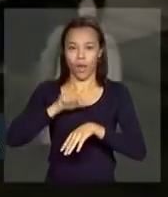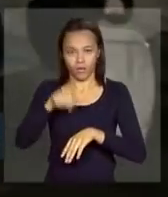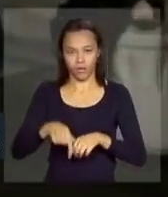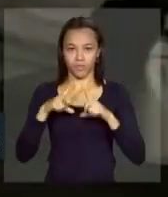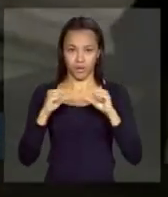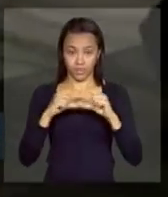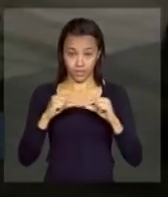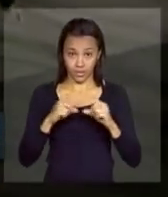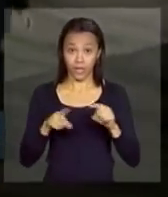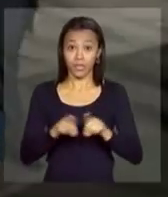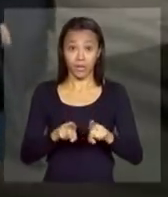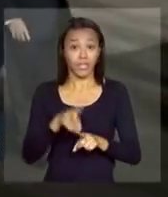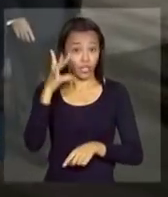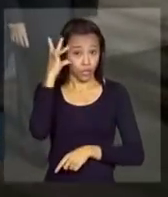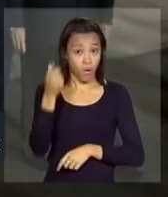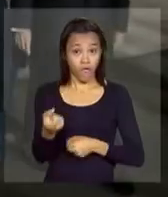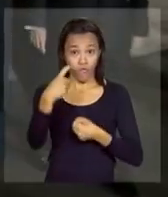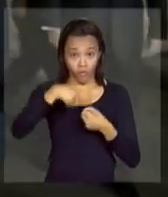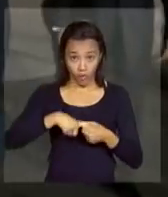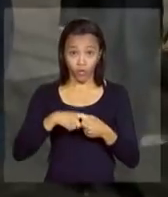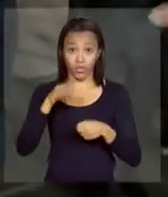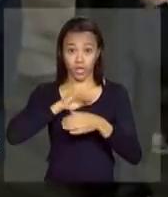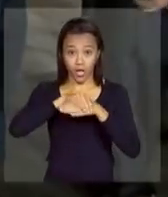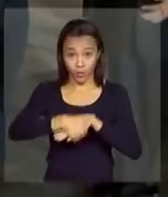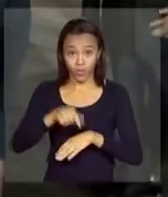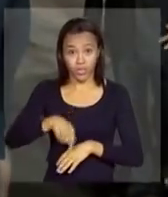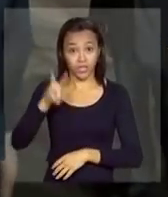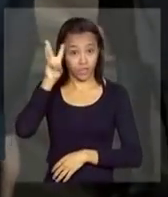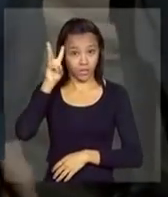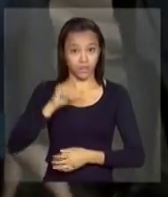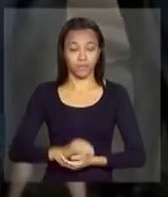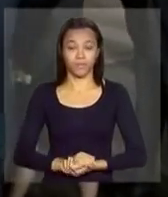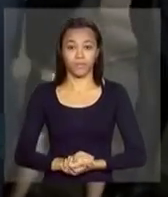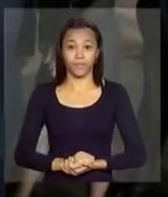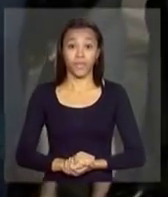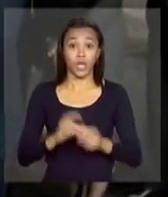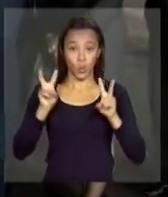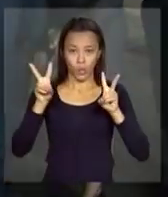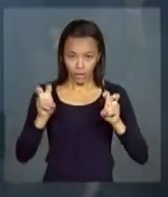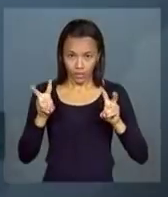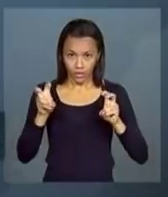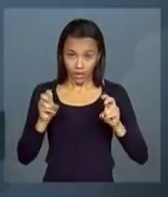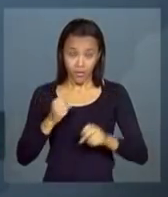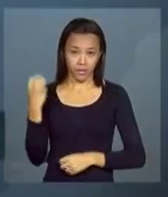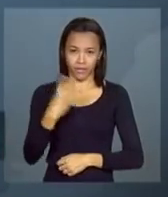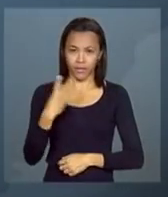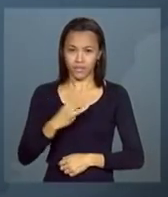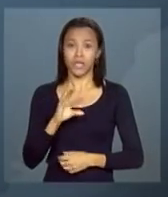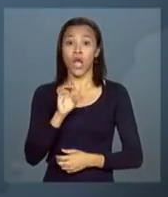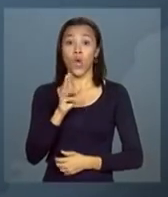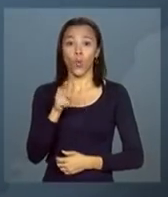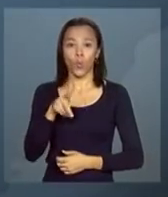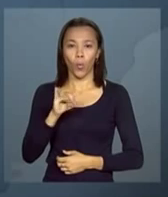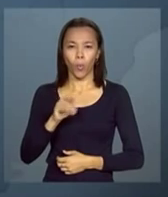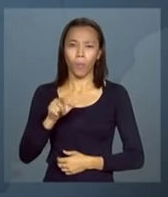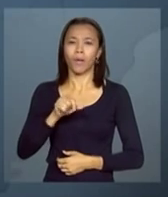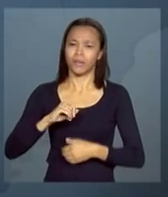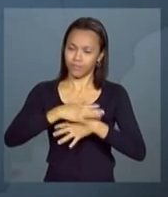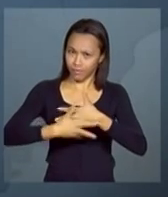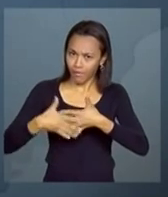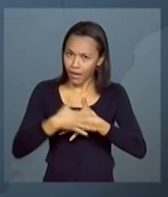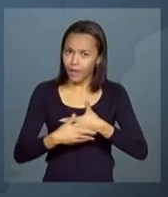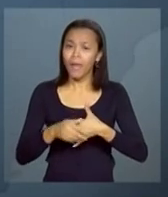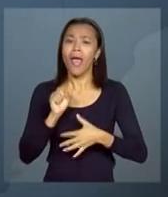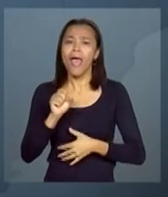Brasília. Dilma Rousseff retorna ao Brasil na noite desta terça-feira. E o tema da terceira cúpula América do Sul e países